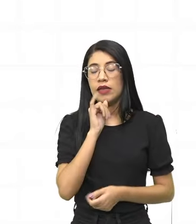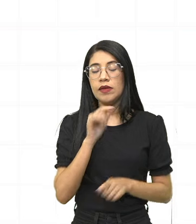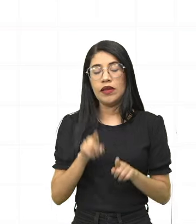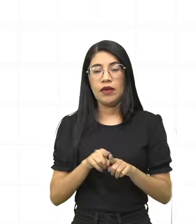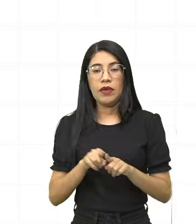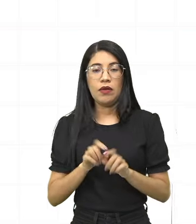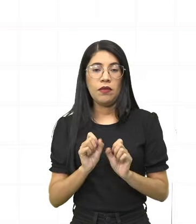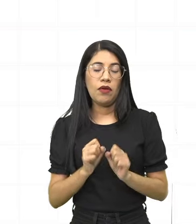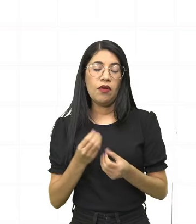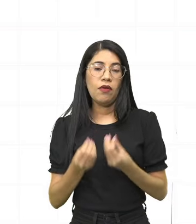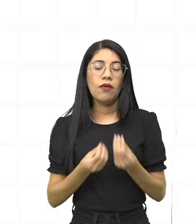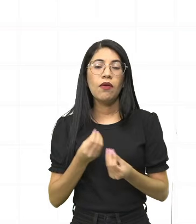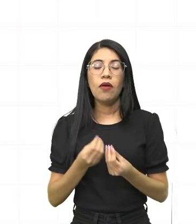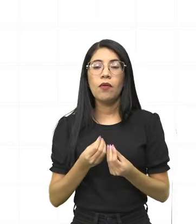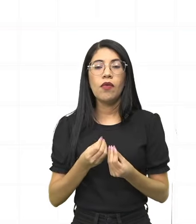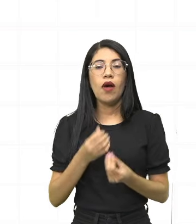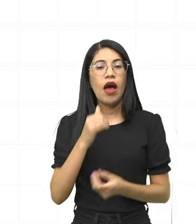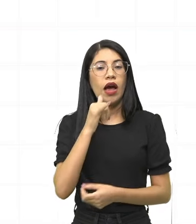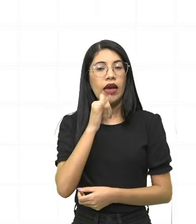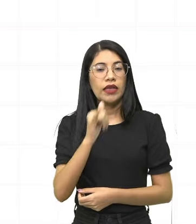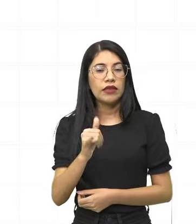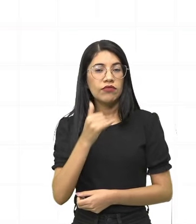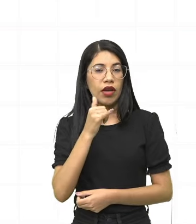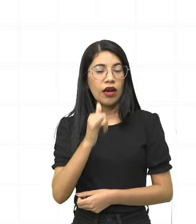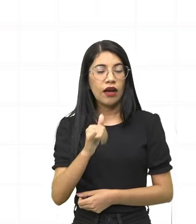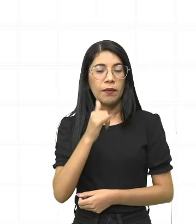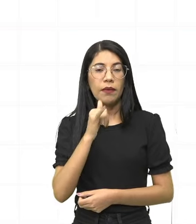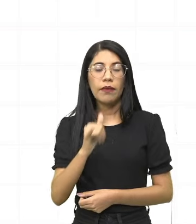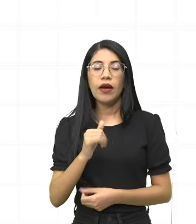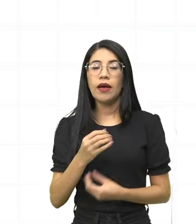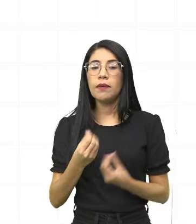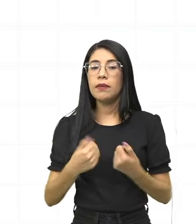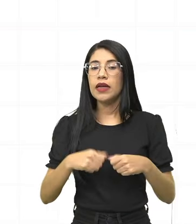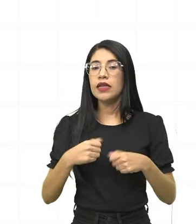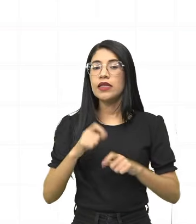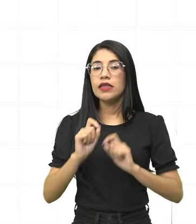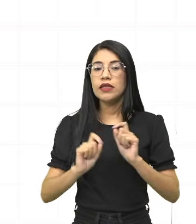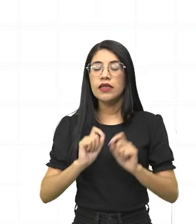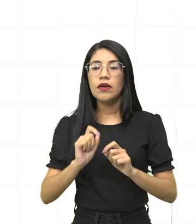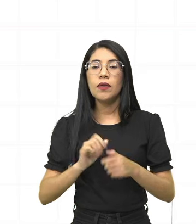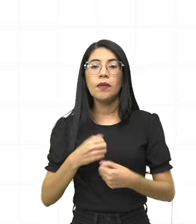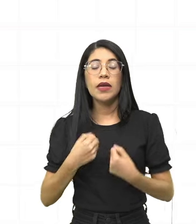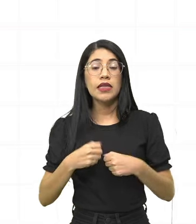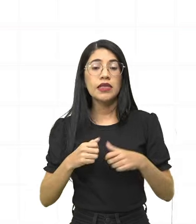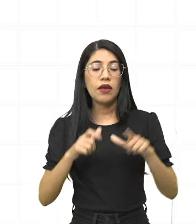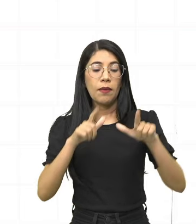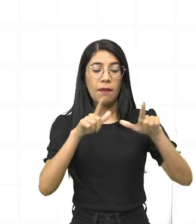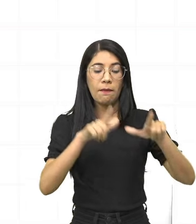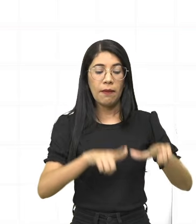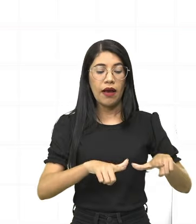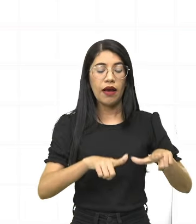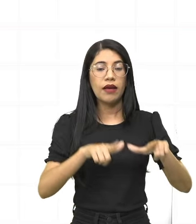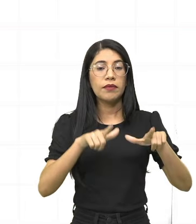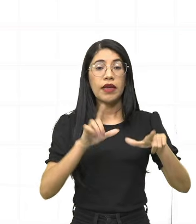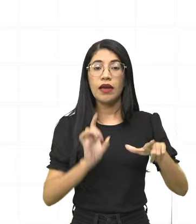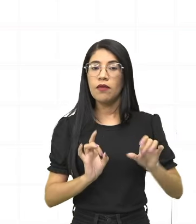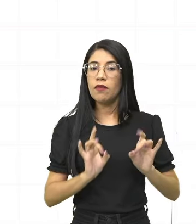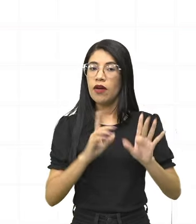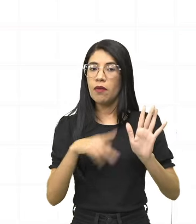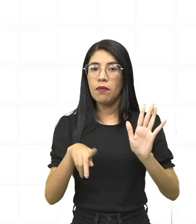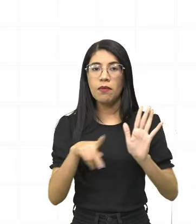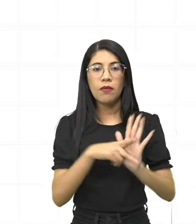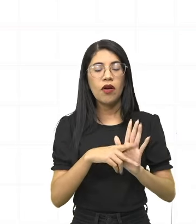relação a gerar eletricidade, nós temos aí que você precisa ter uma placa especial que ela vai